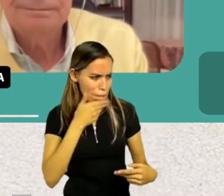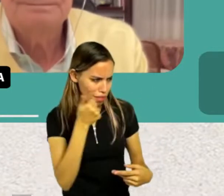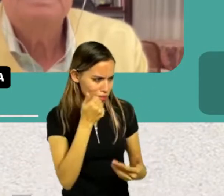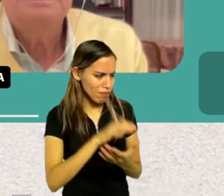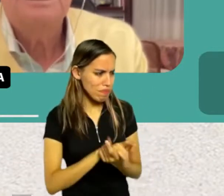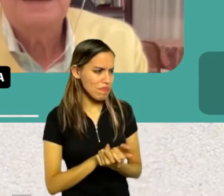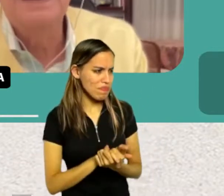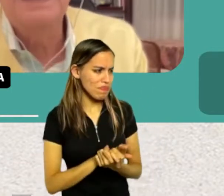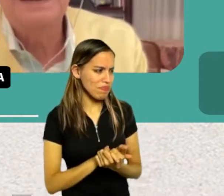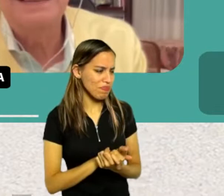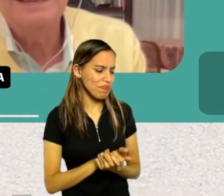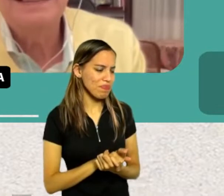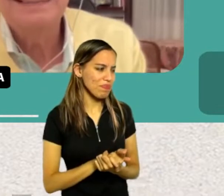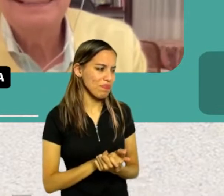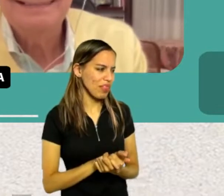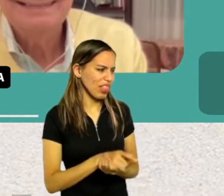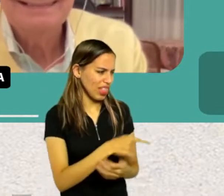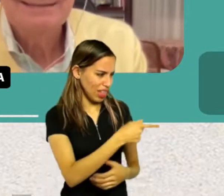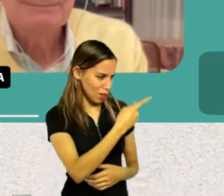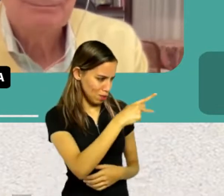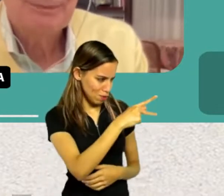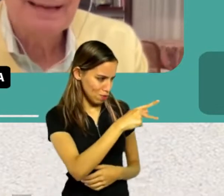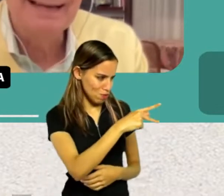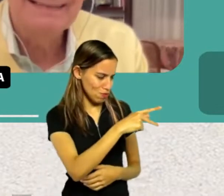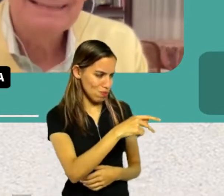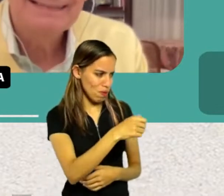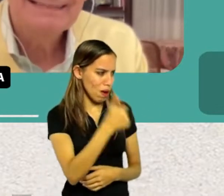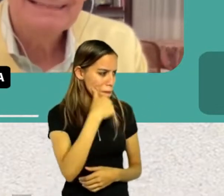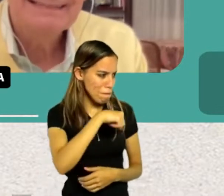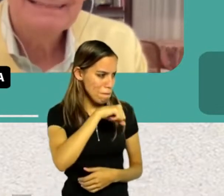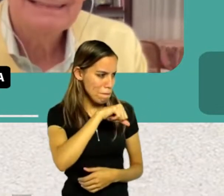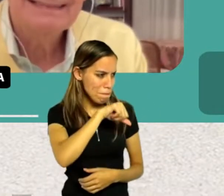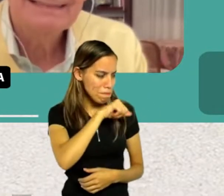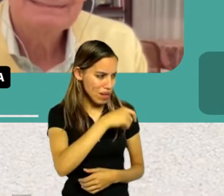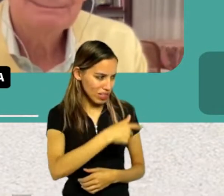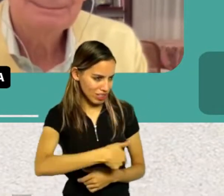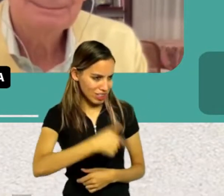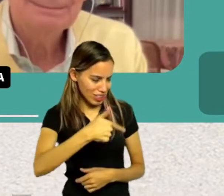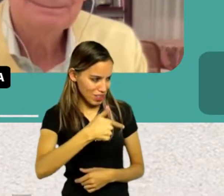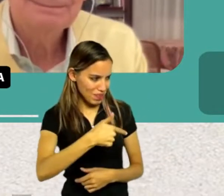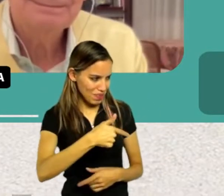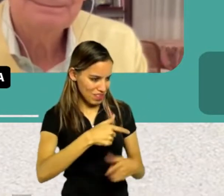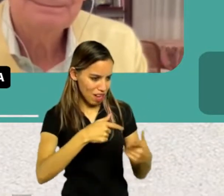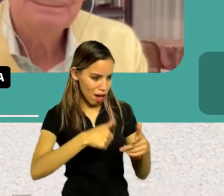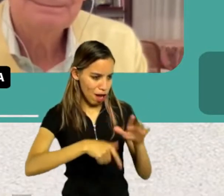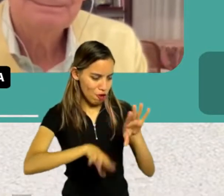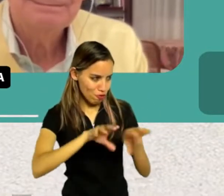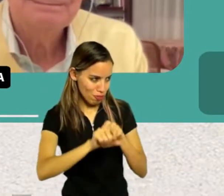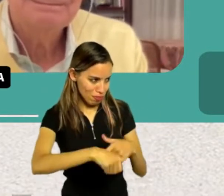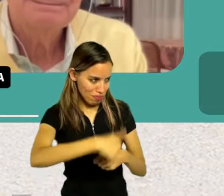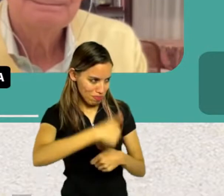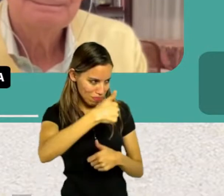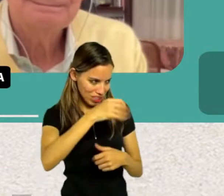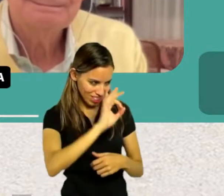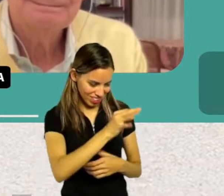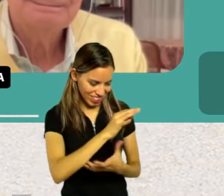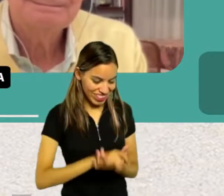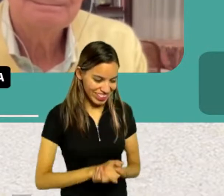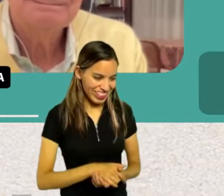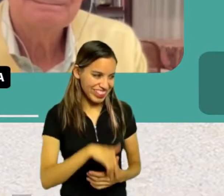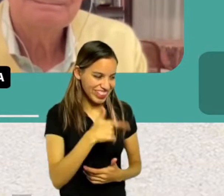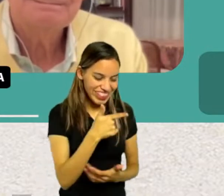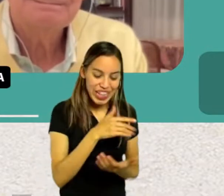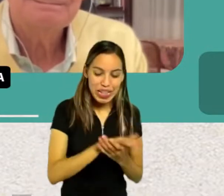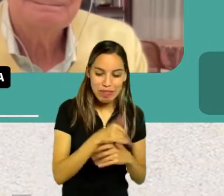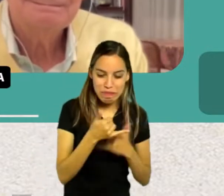né? Enfim. Você disse que gostaria de ficar sozinho com seu